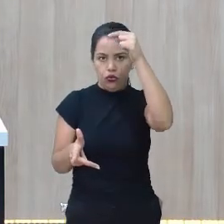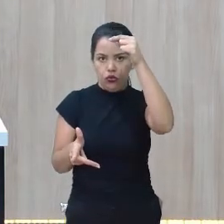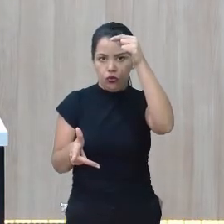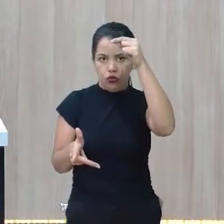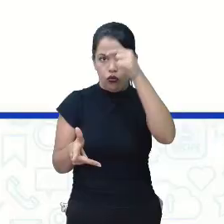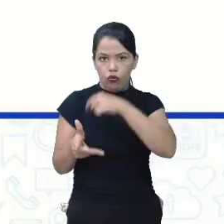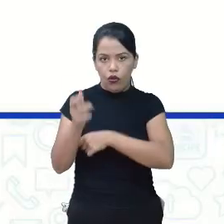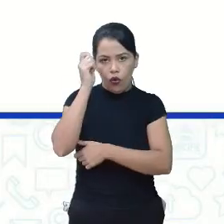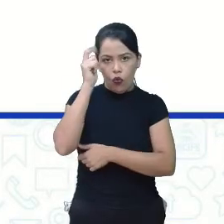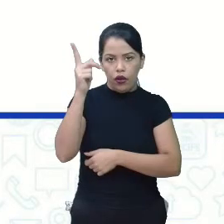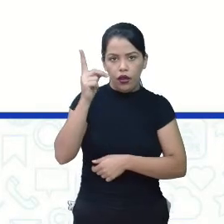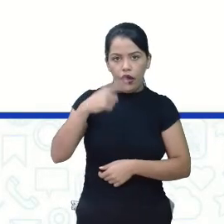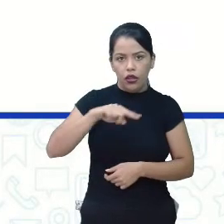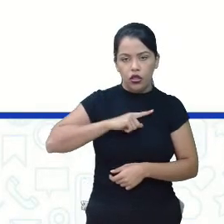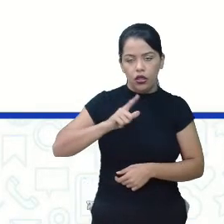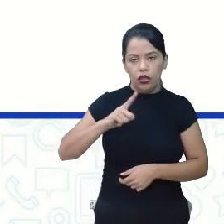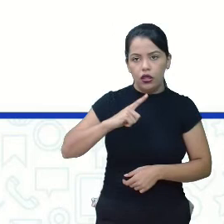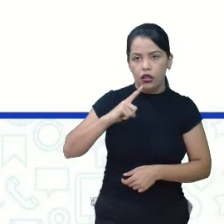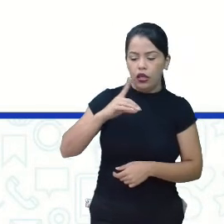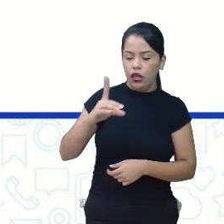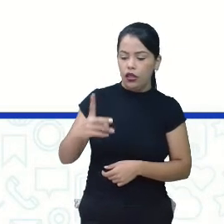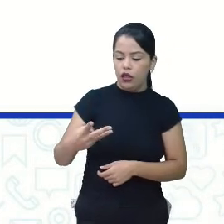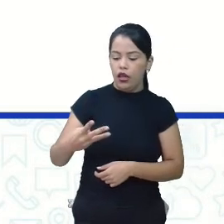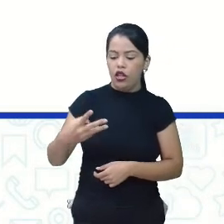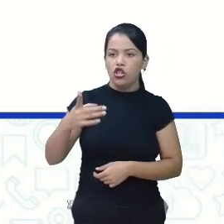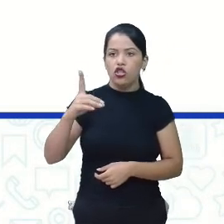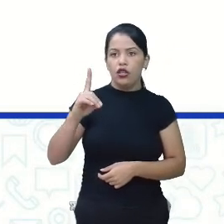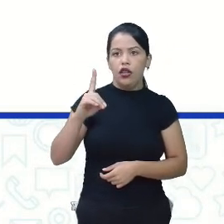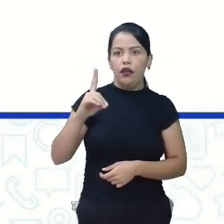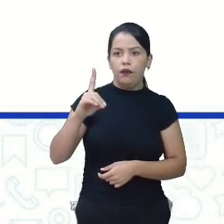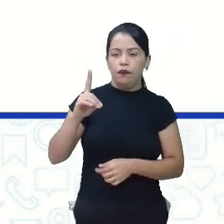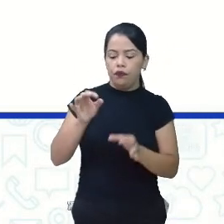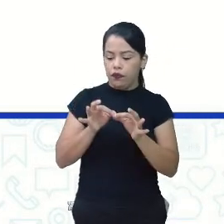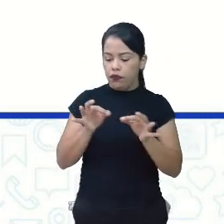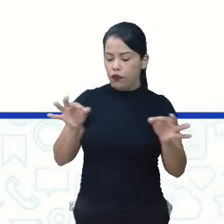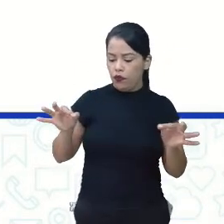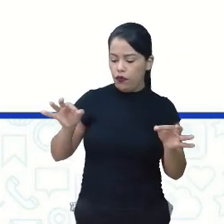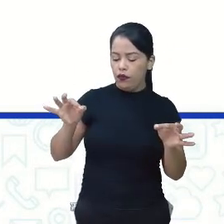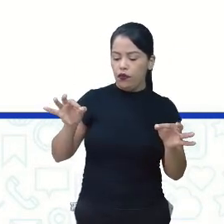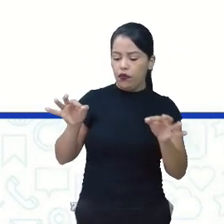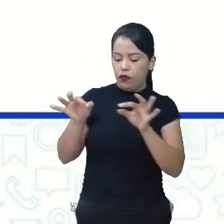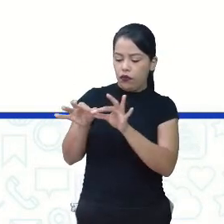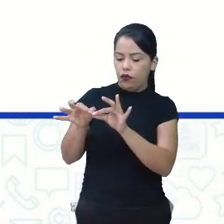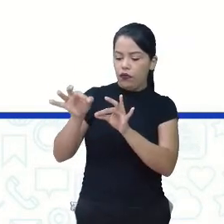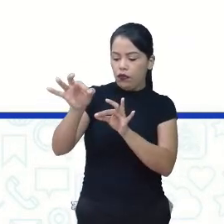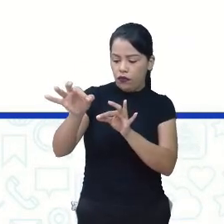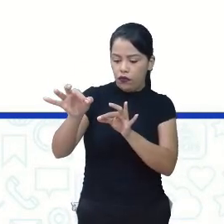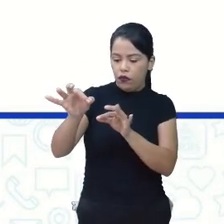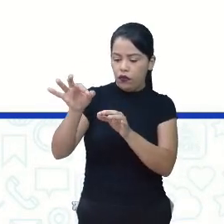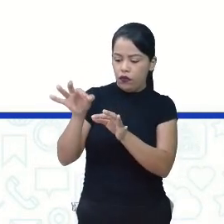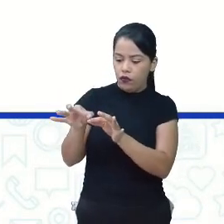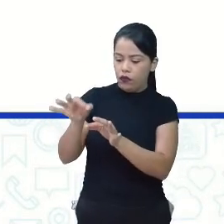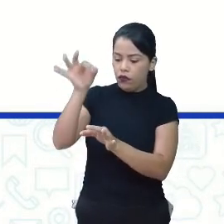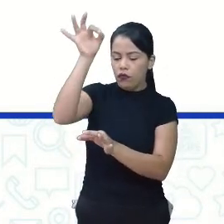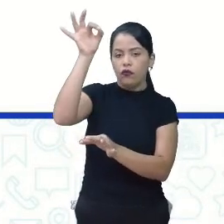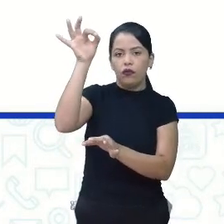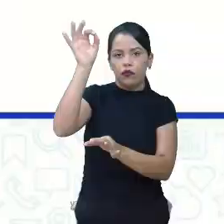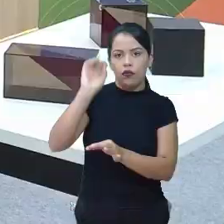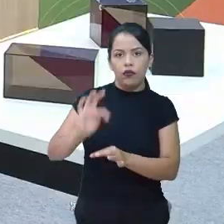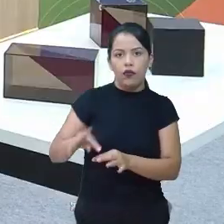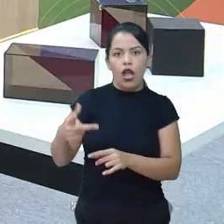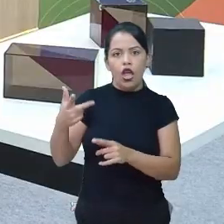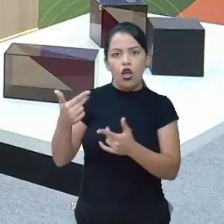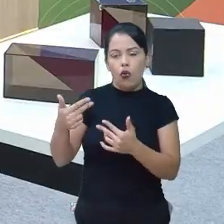nesse cantinho, ó, nesse vértice aqui, a gente vai ter exatamente essa separação. uma linha para a direita, uma linha